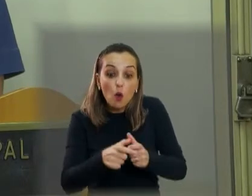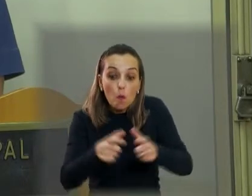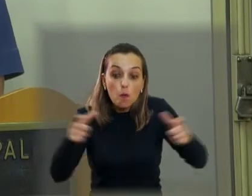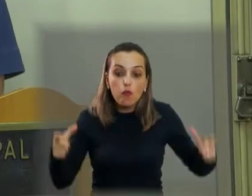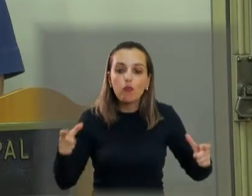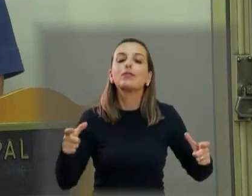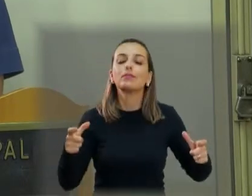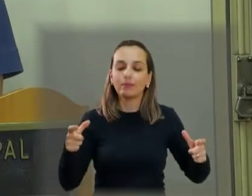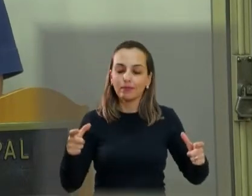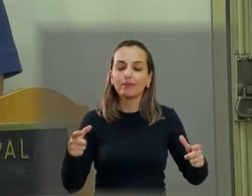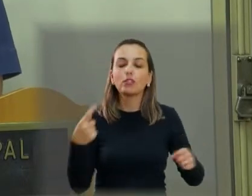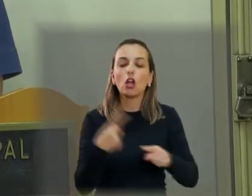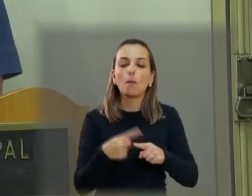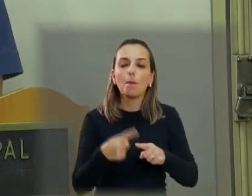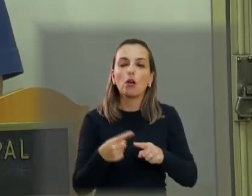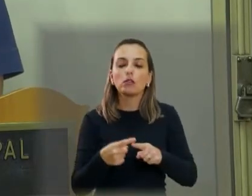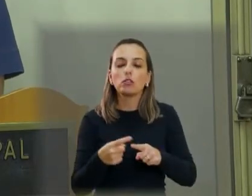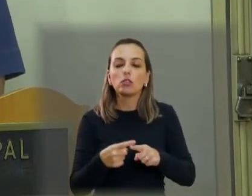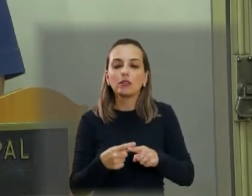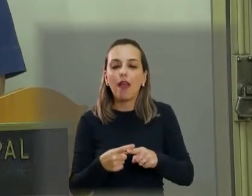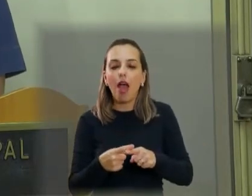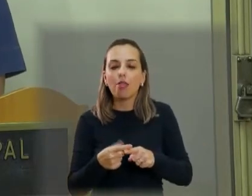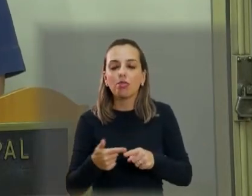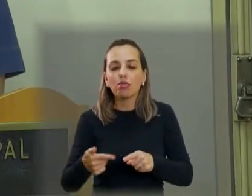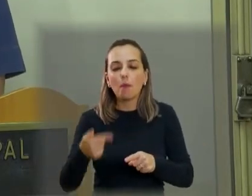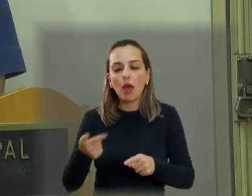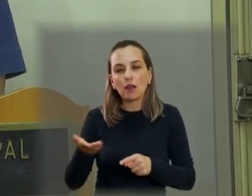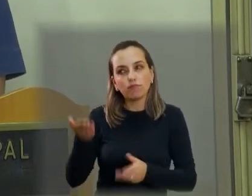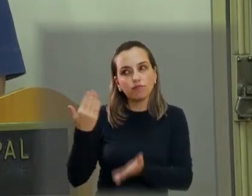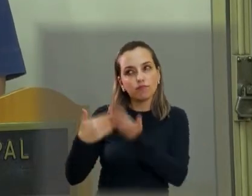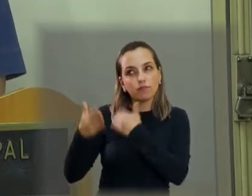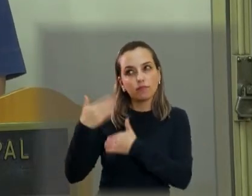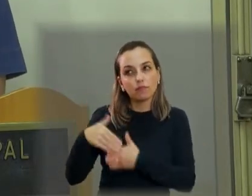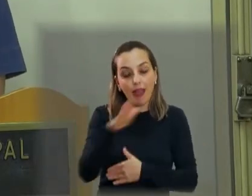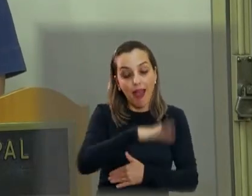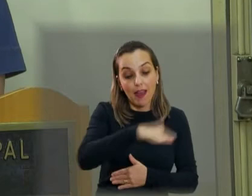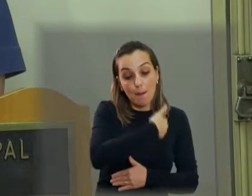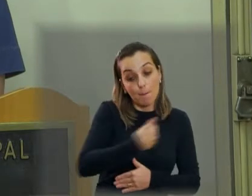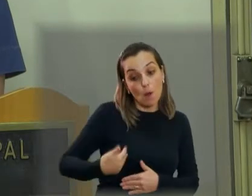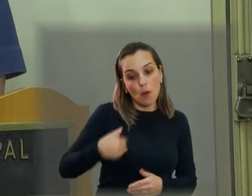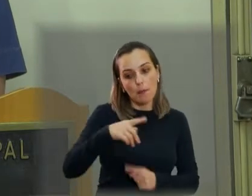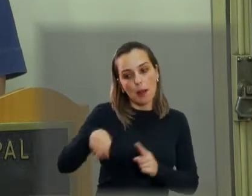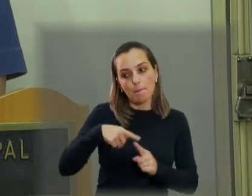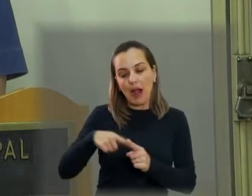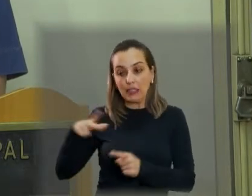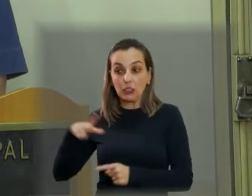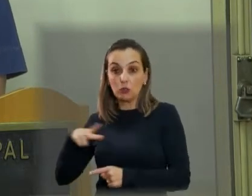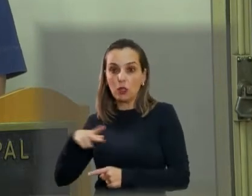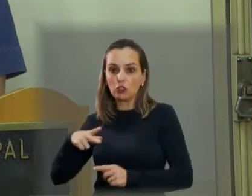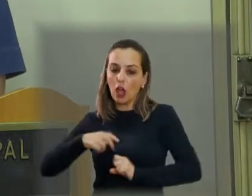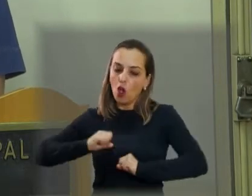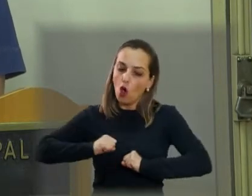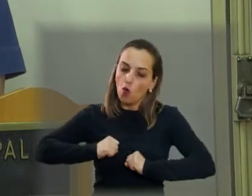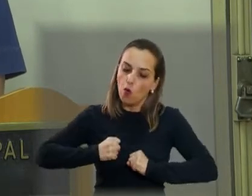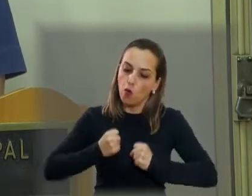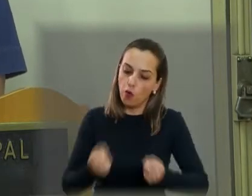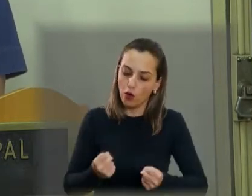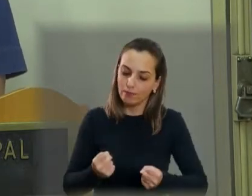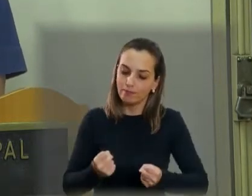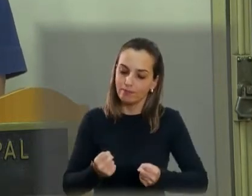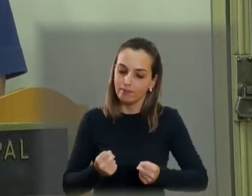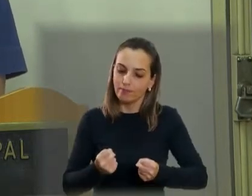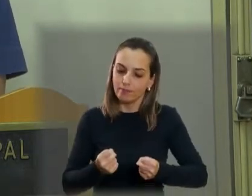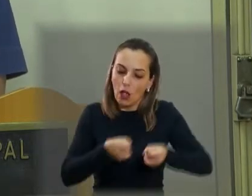porque nos últimos dias, nas últimas semanas, a rede pública e privada não mediu esforços para